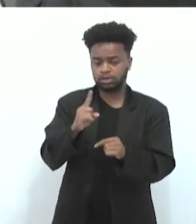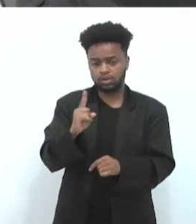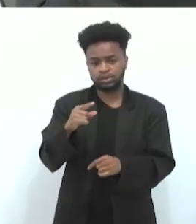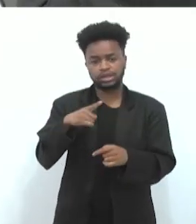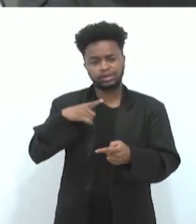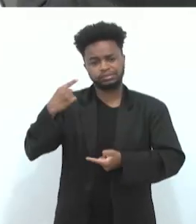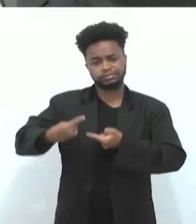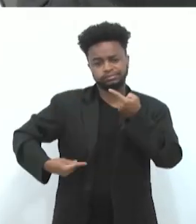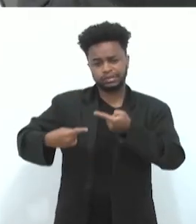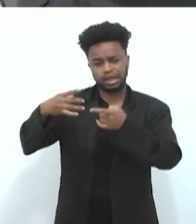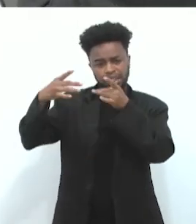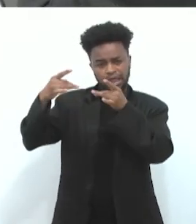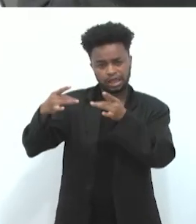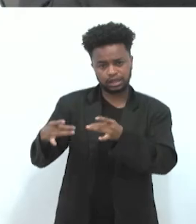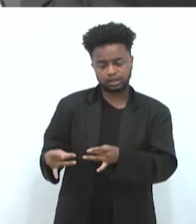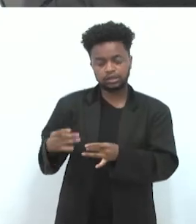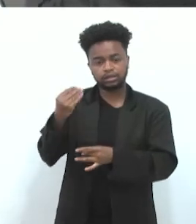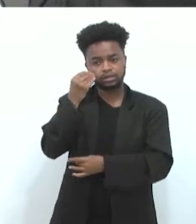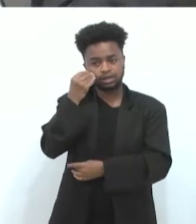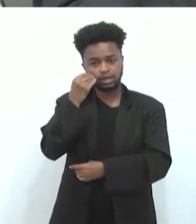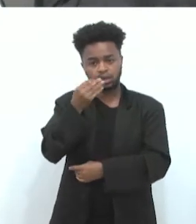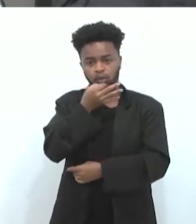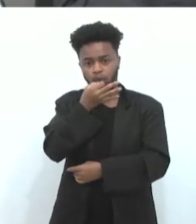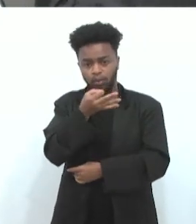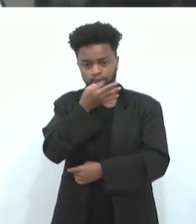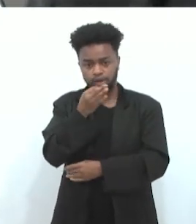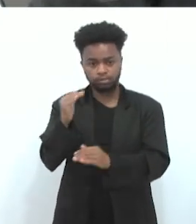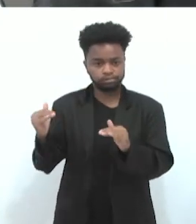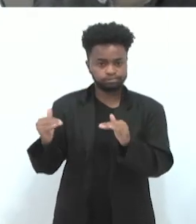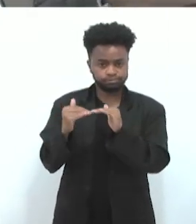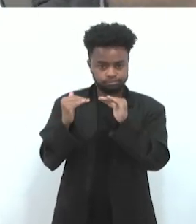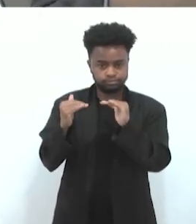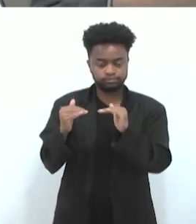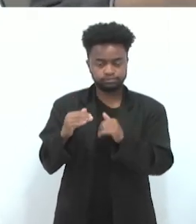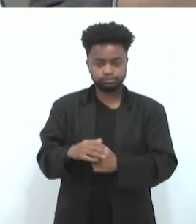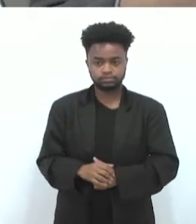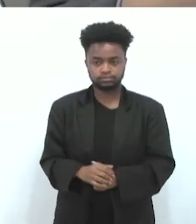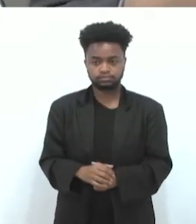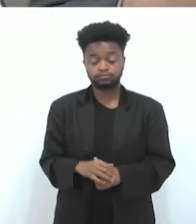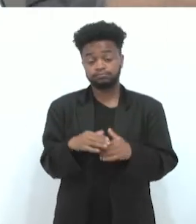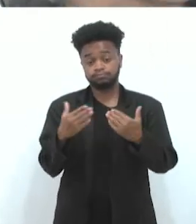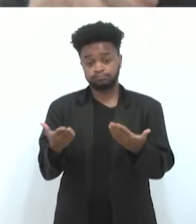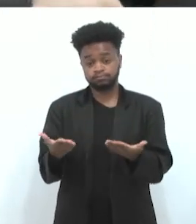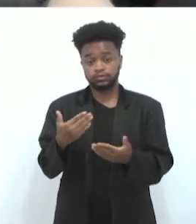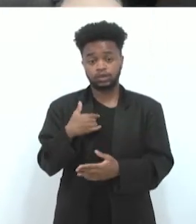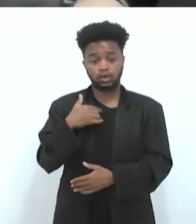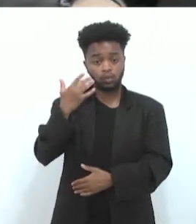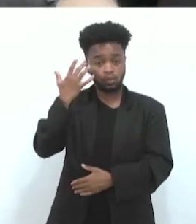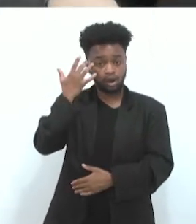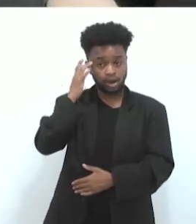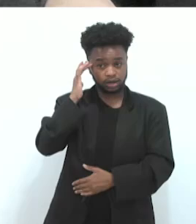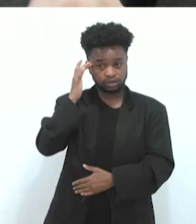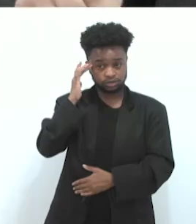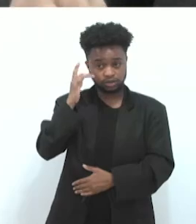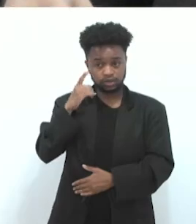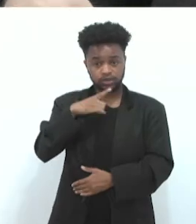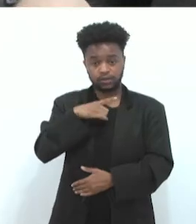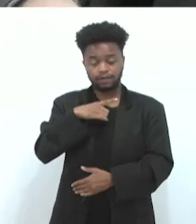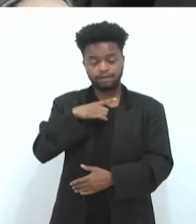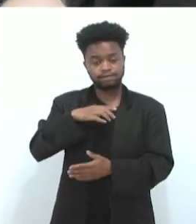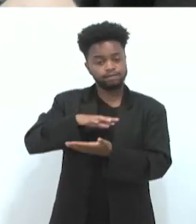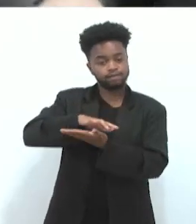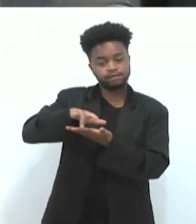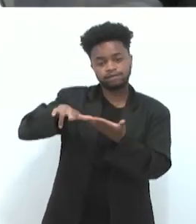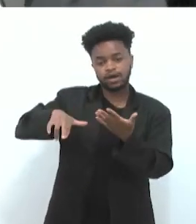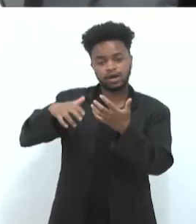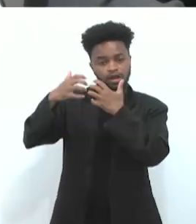chegar numa opinião comum. Então, eu acho que são várias as